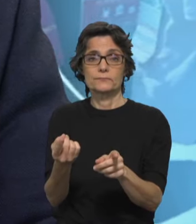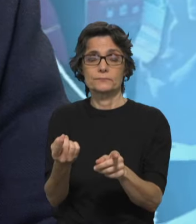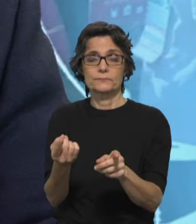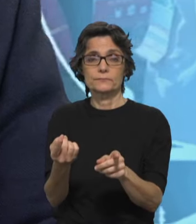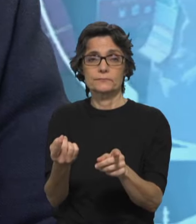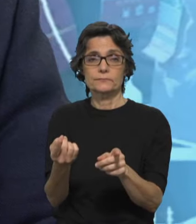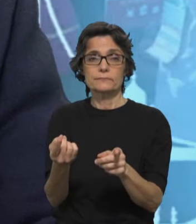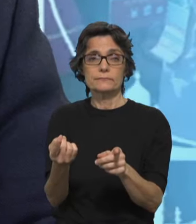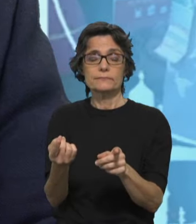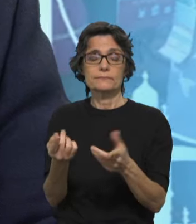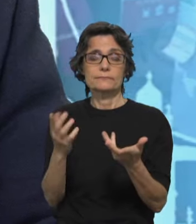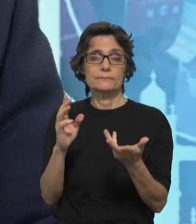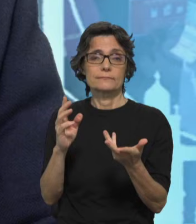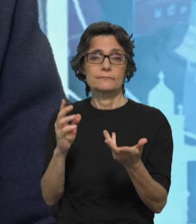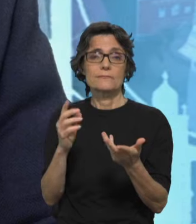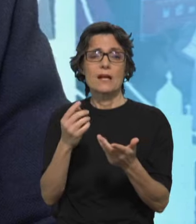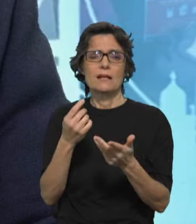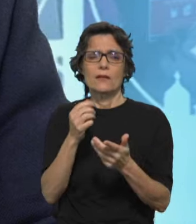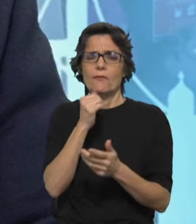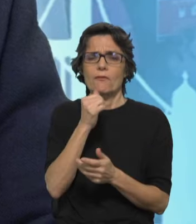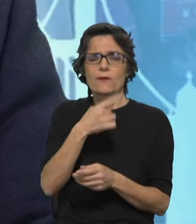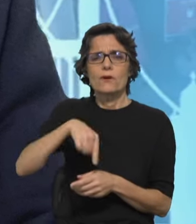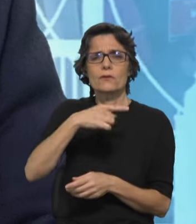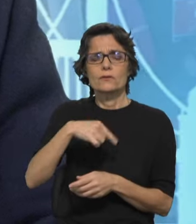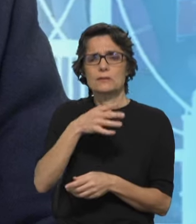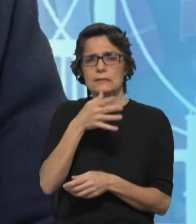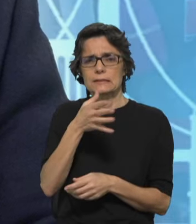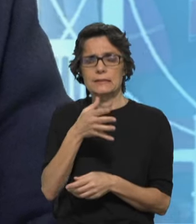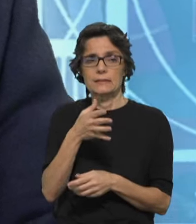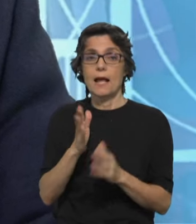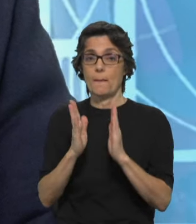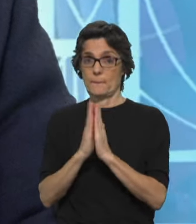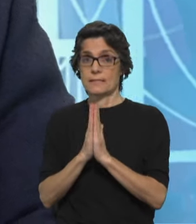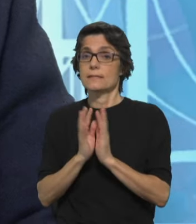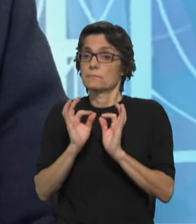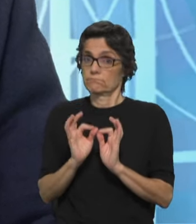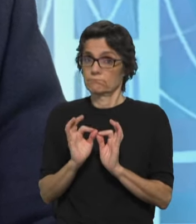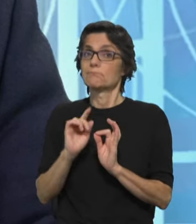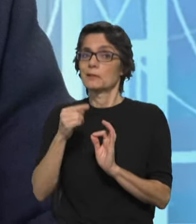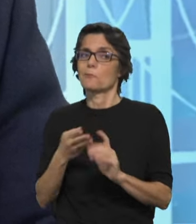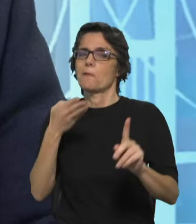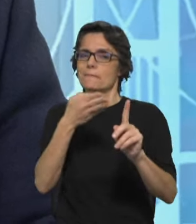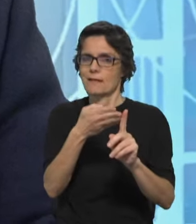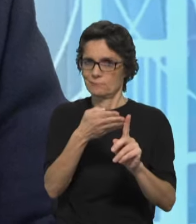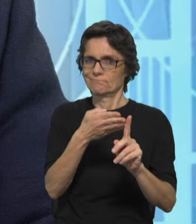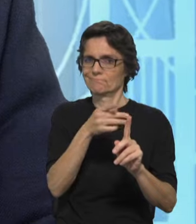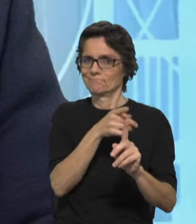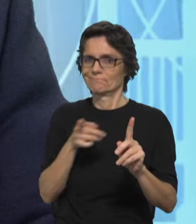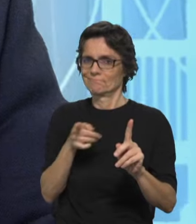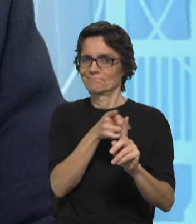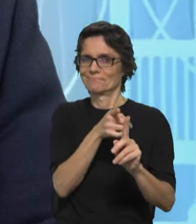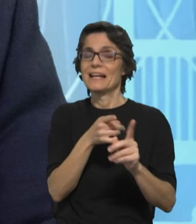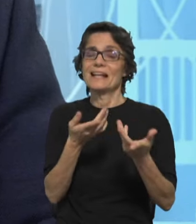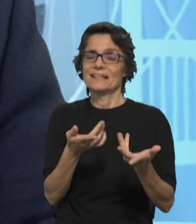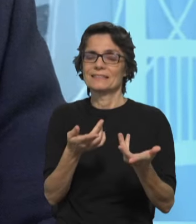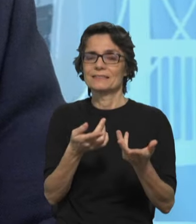se diz, que se afirma com frequência, precisamos de passar sempre da missa à missão, não é? E a missão tem de ser na senda do